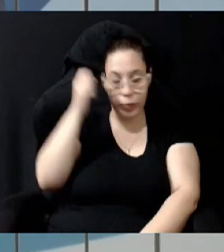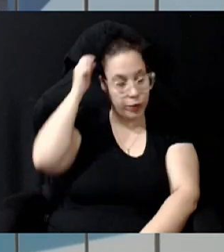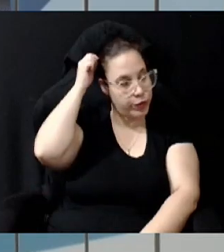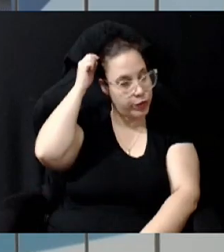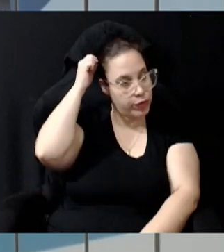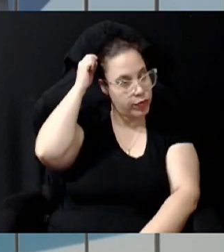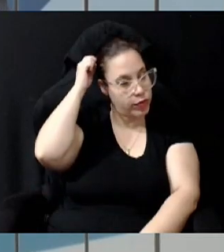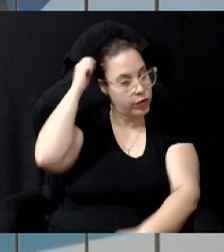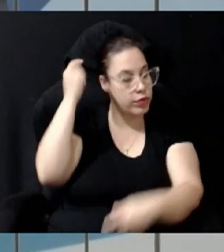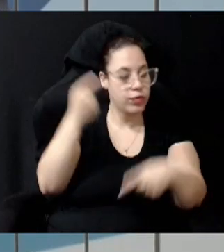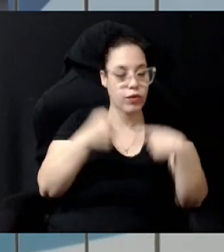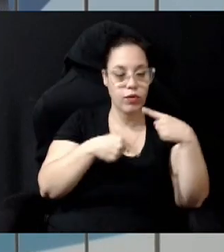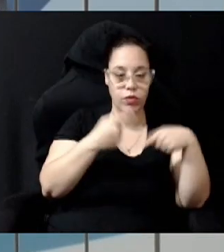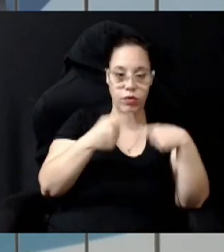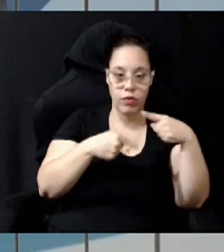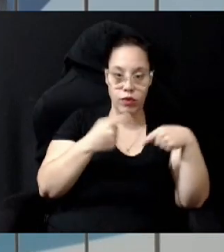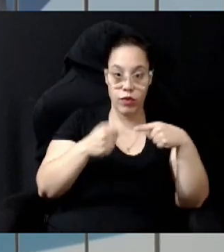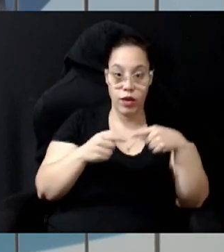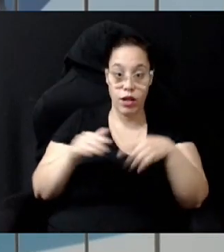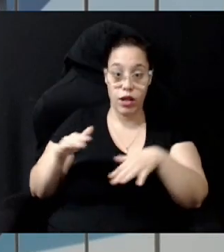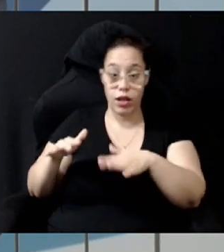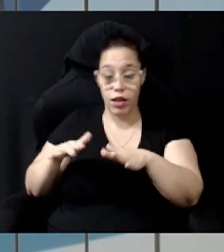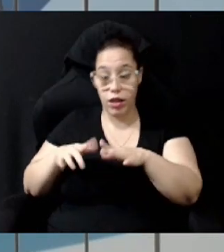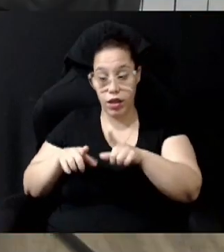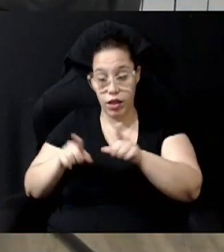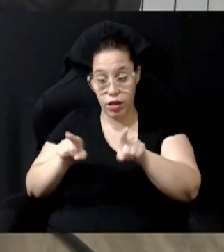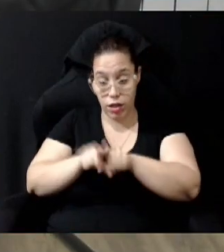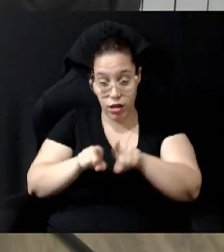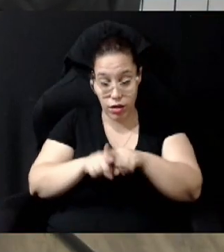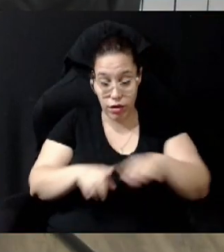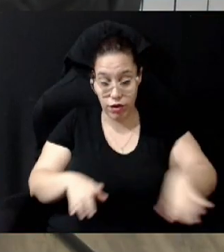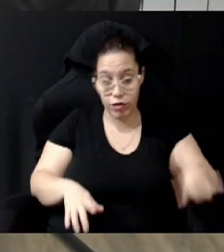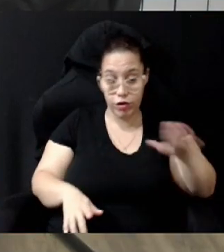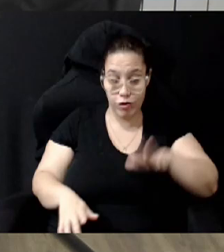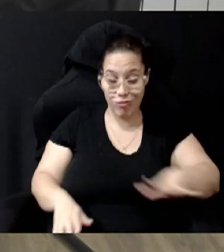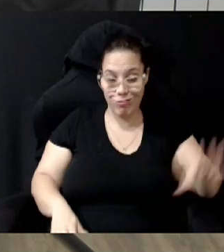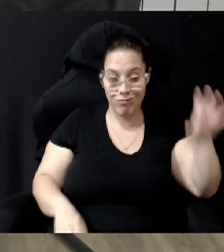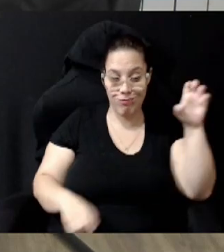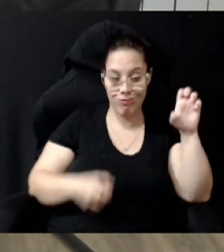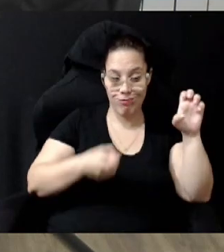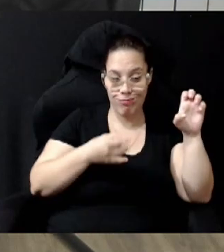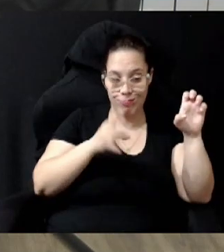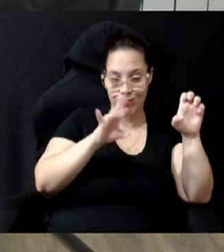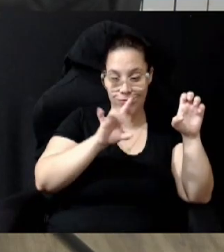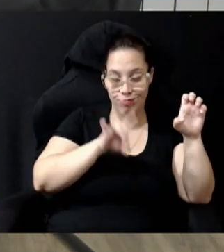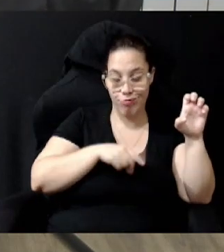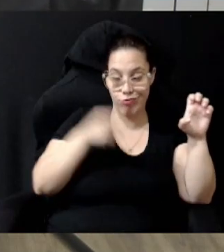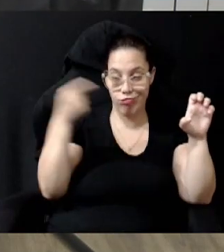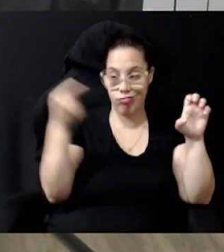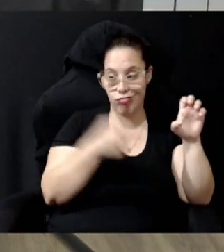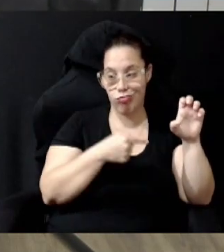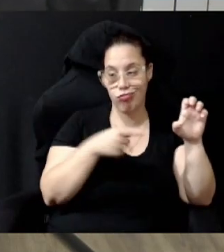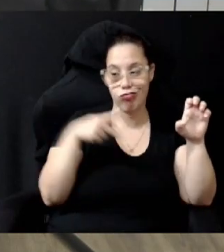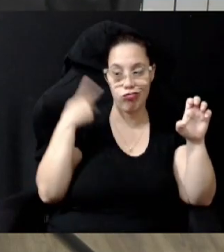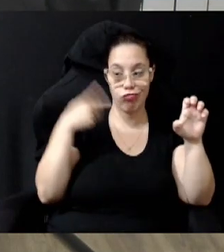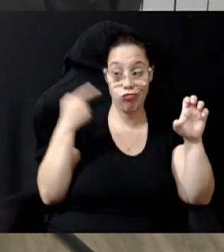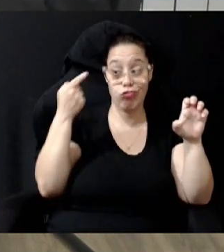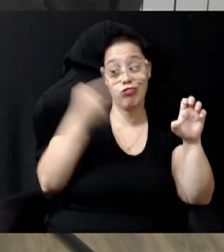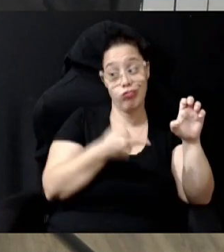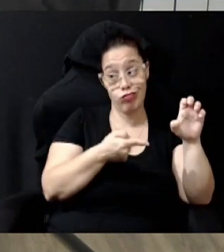política e da esquerda. Da política, especialmente dos políticos de esquerda. Tanto que foi tratado